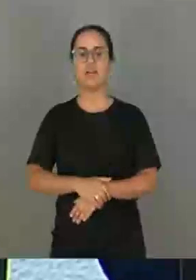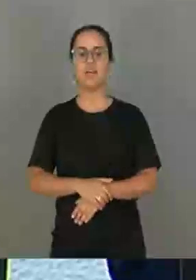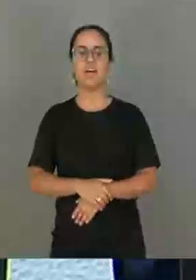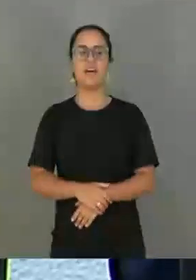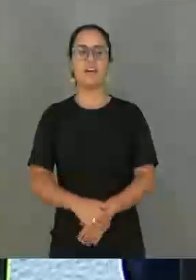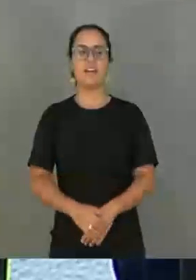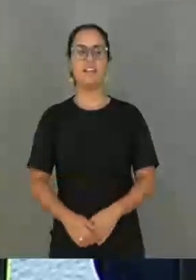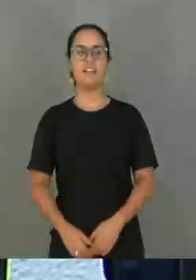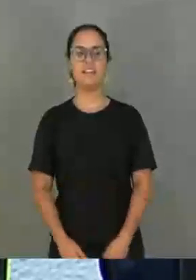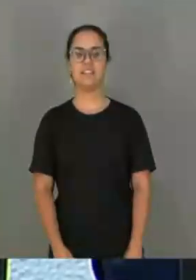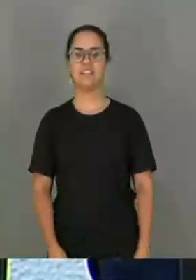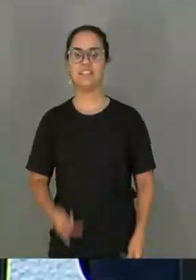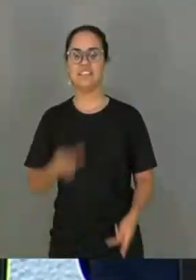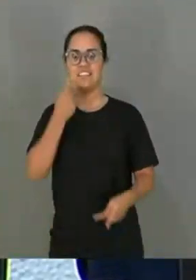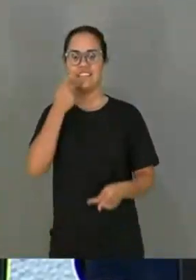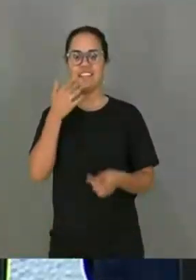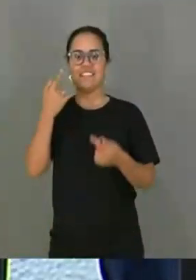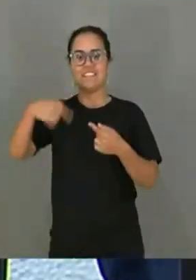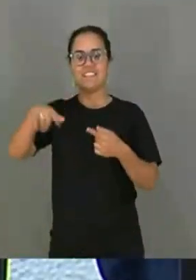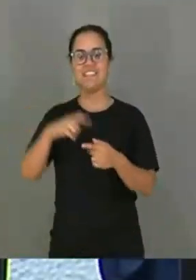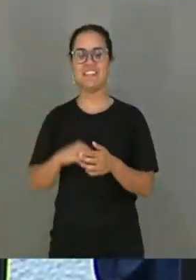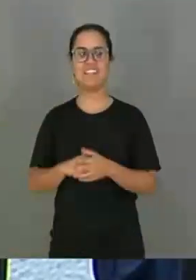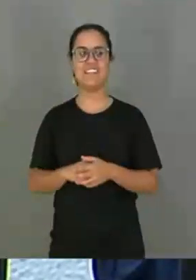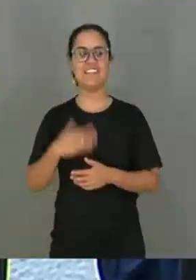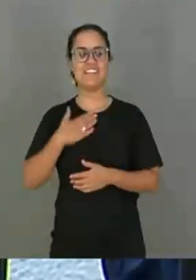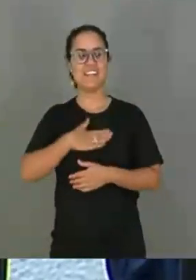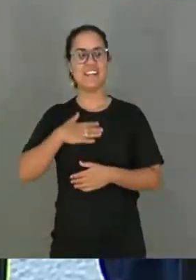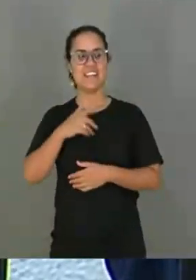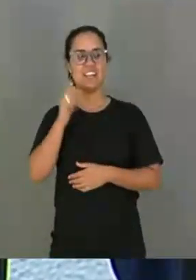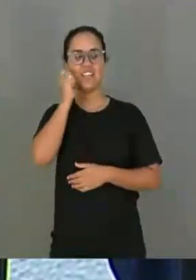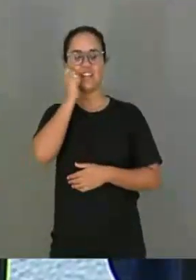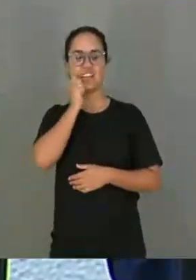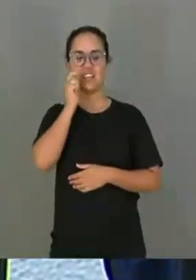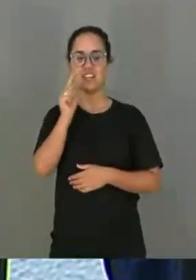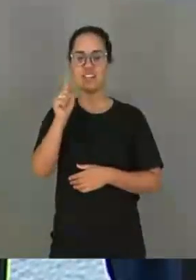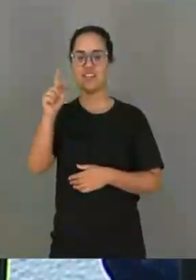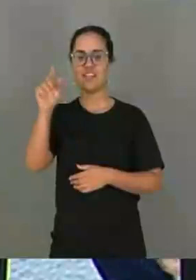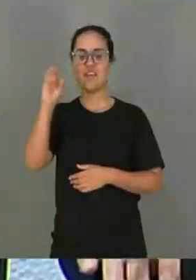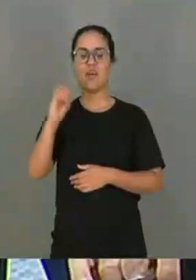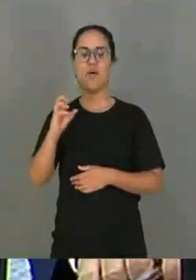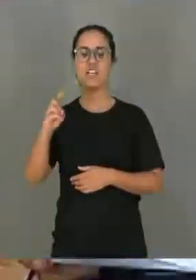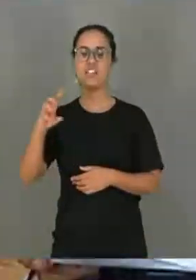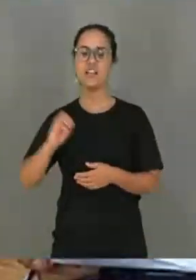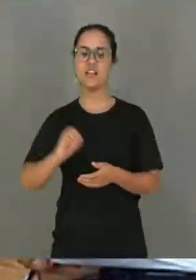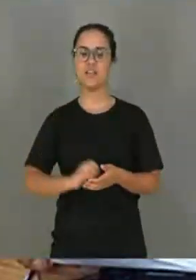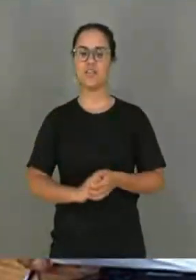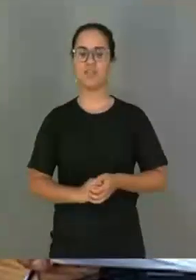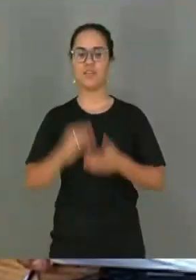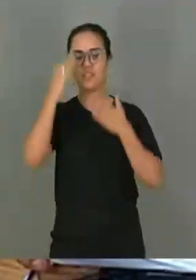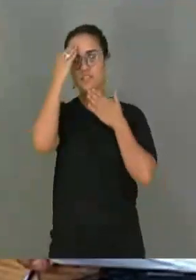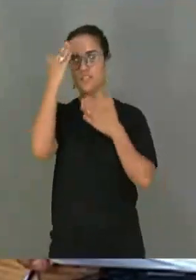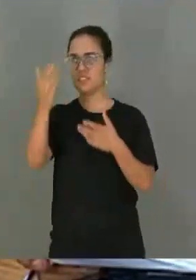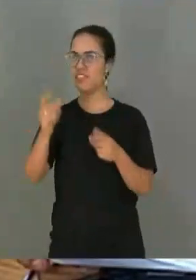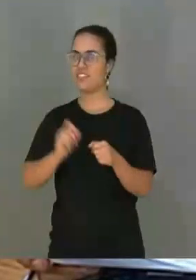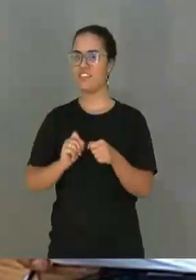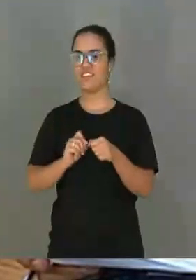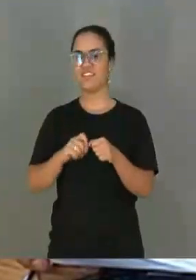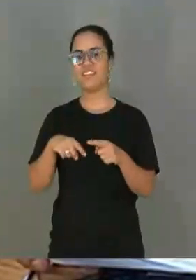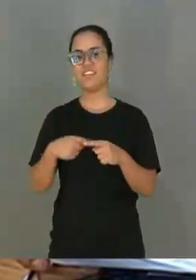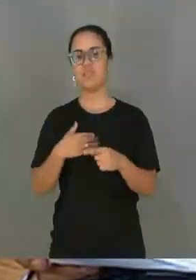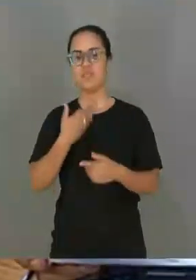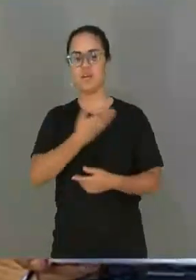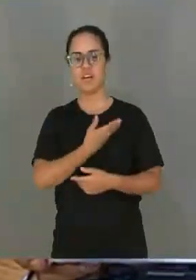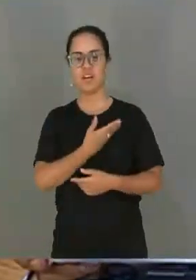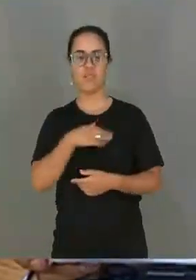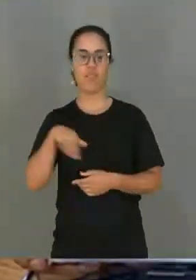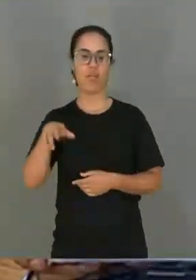Eu passo para as considerações também aqui o nosso querido senador Girão. Muito obrigado, presidente dessa sessão, meu amigo, meu irmão,